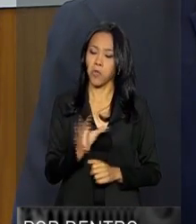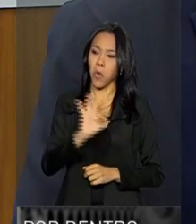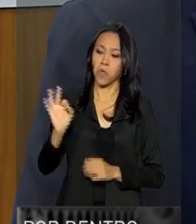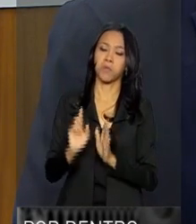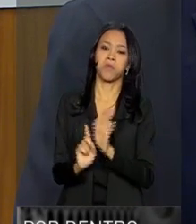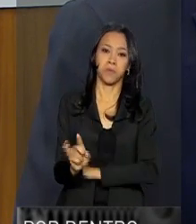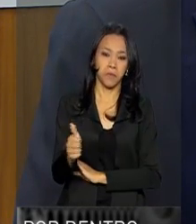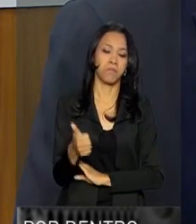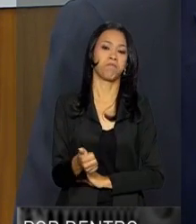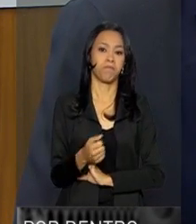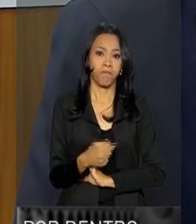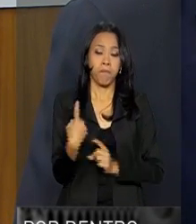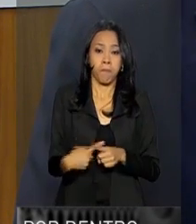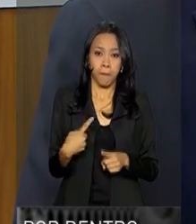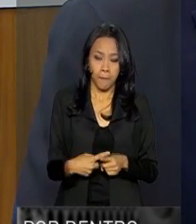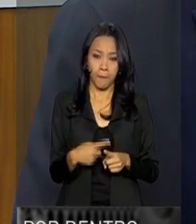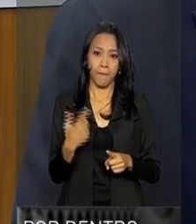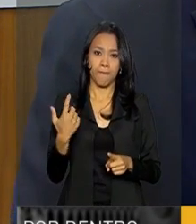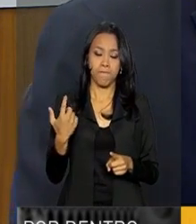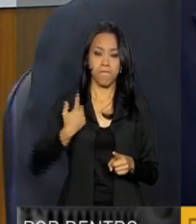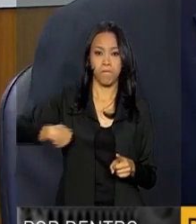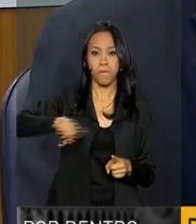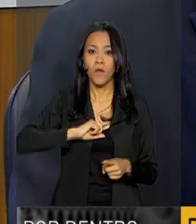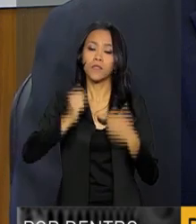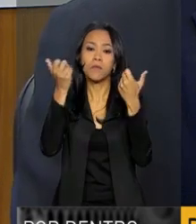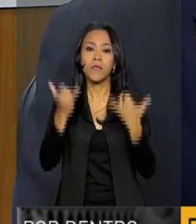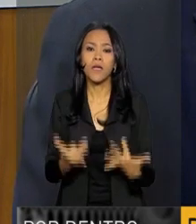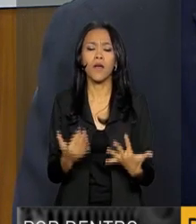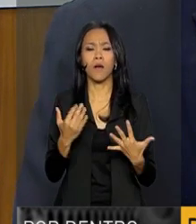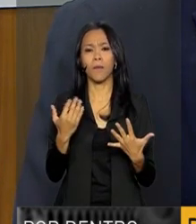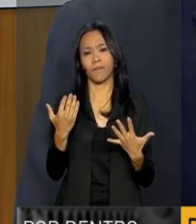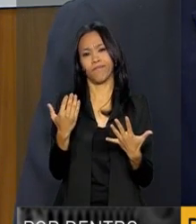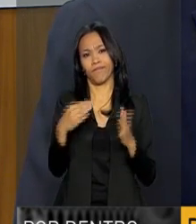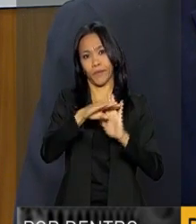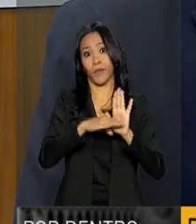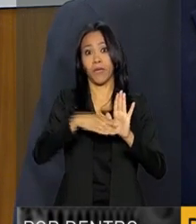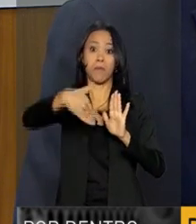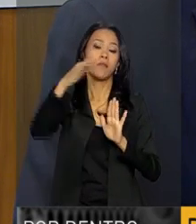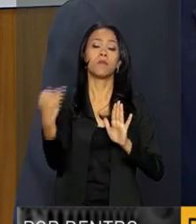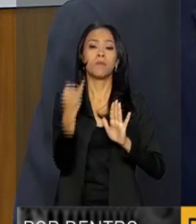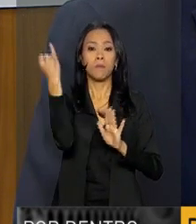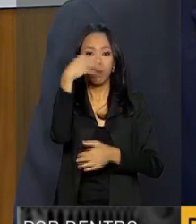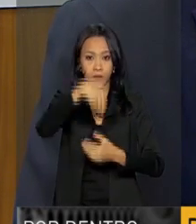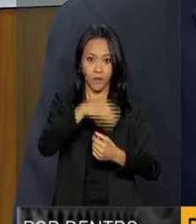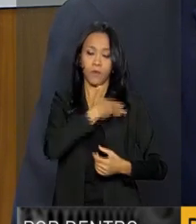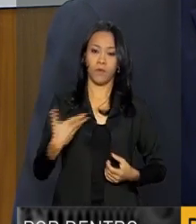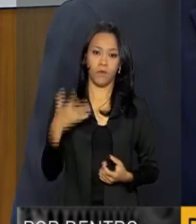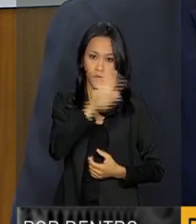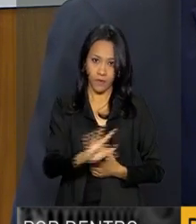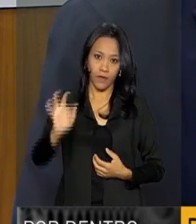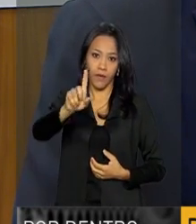nos permite comentar sobre um dos programas mais importantes é do governo federal que é o programa de